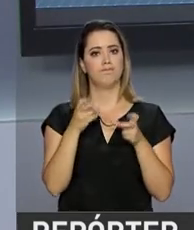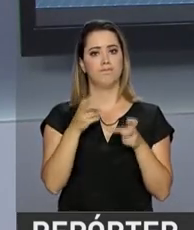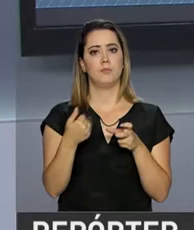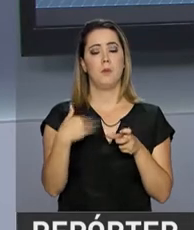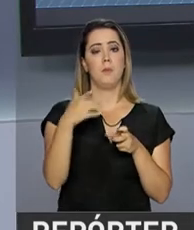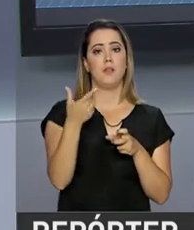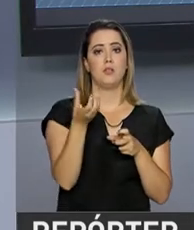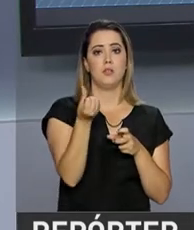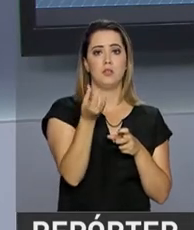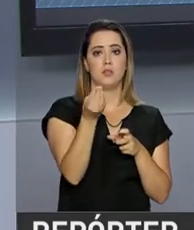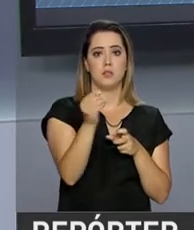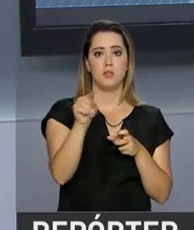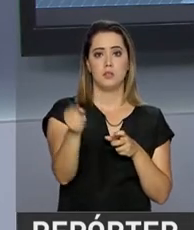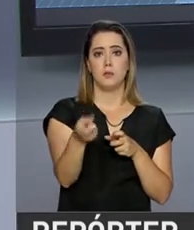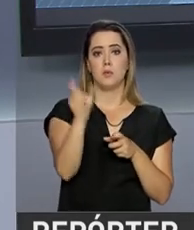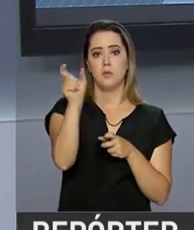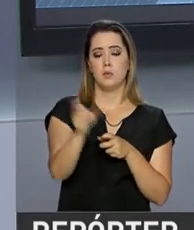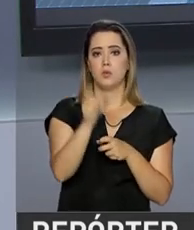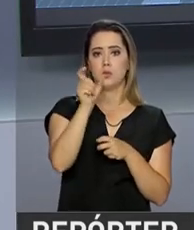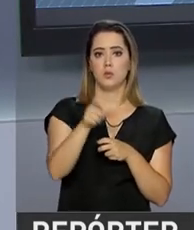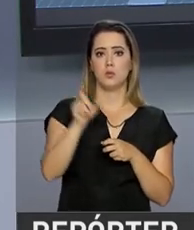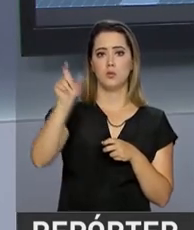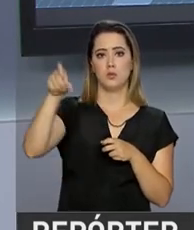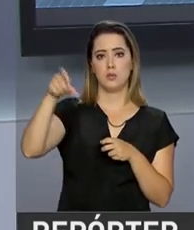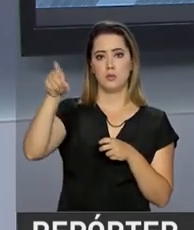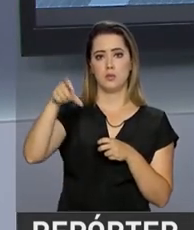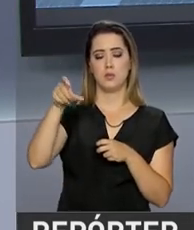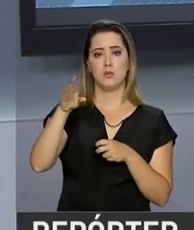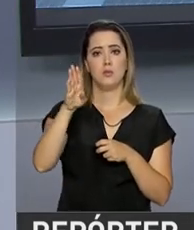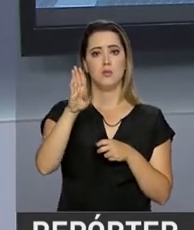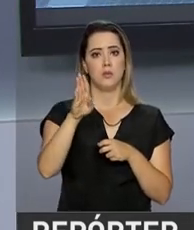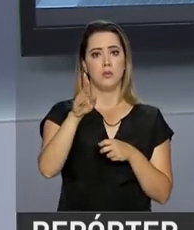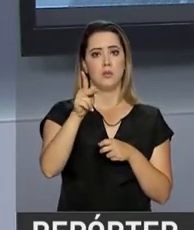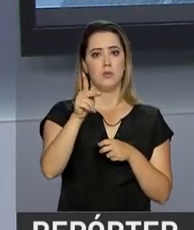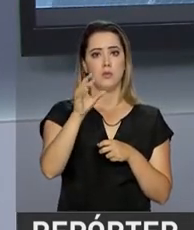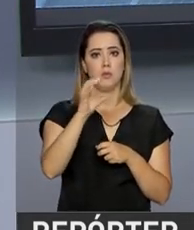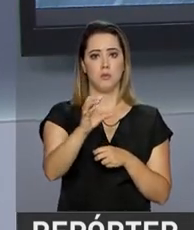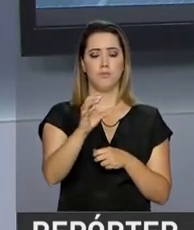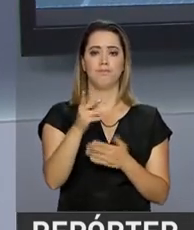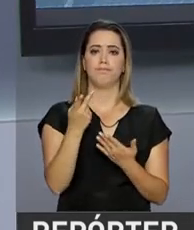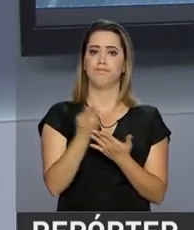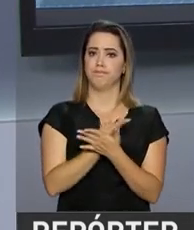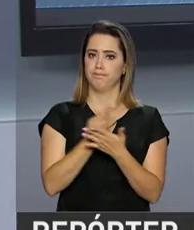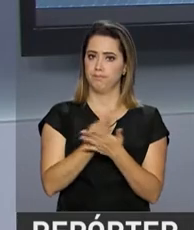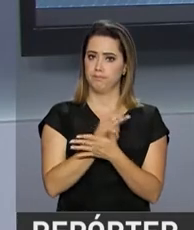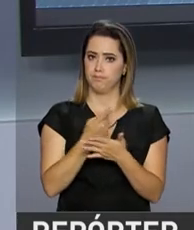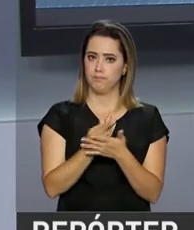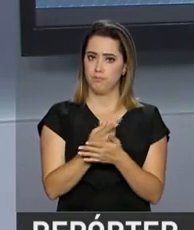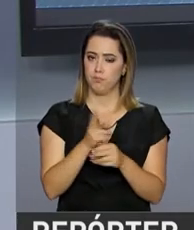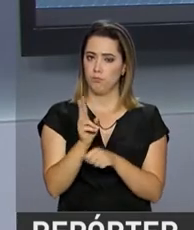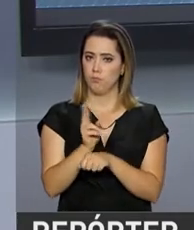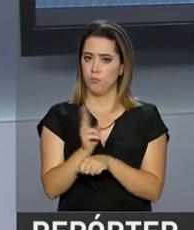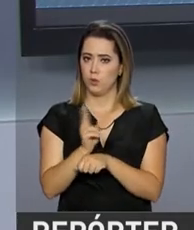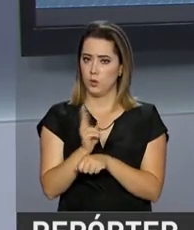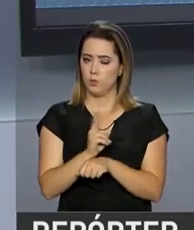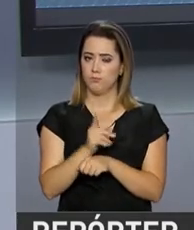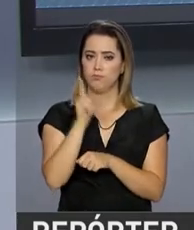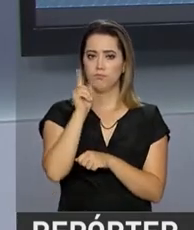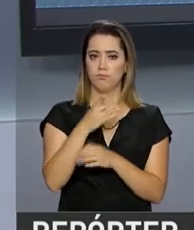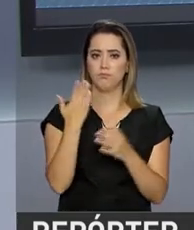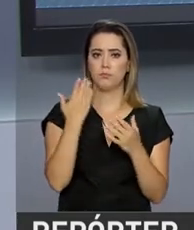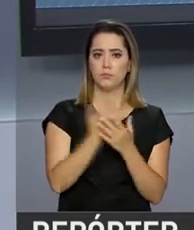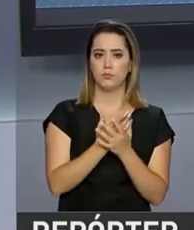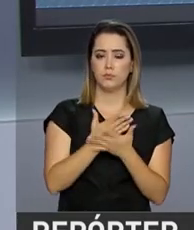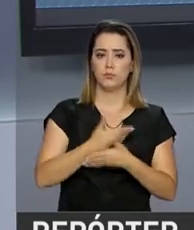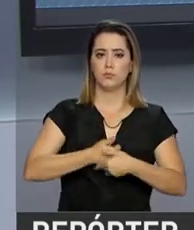pessoas recebendo o benefício de prestação continuada bpc de maneira irregular o pente fino faz parte do processo